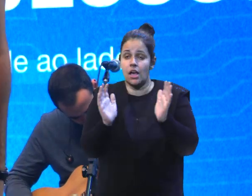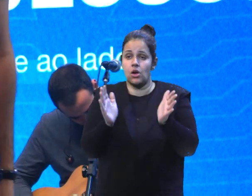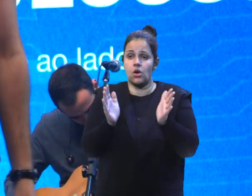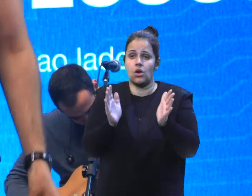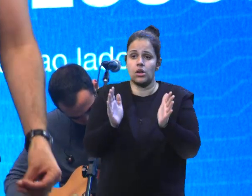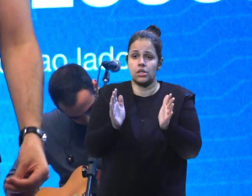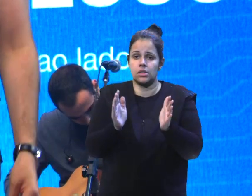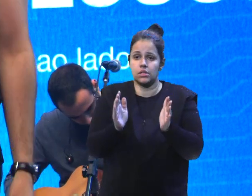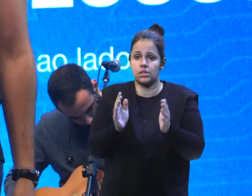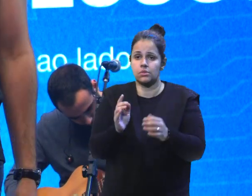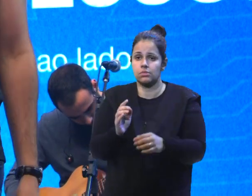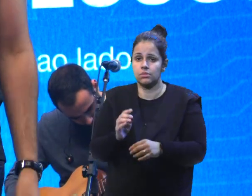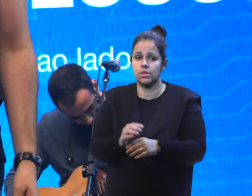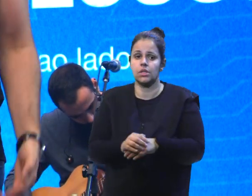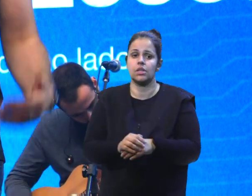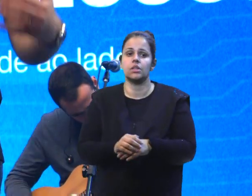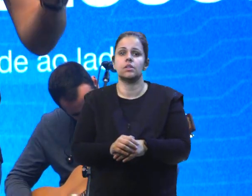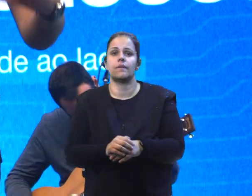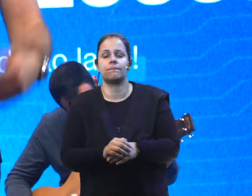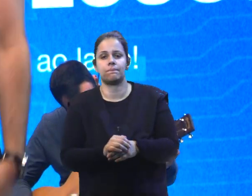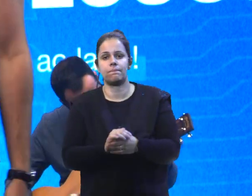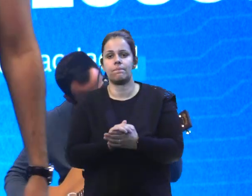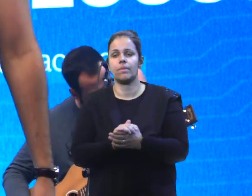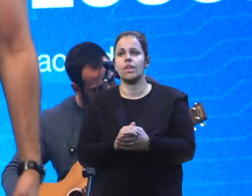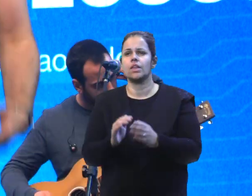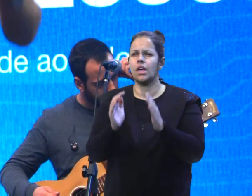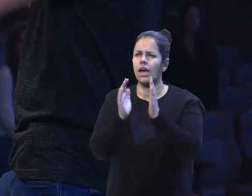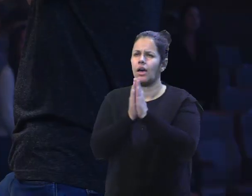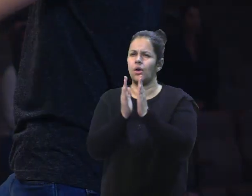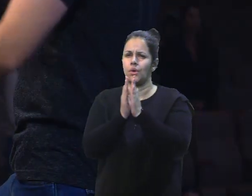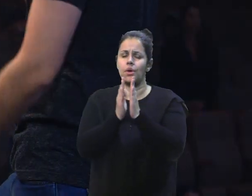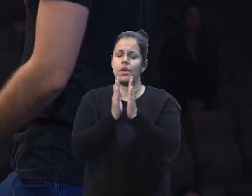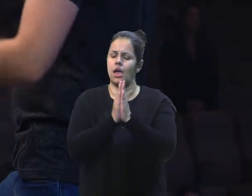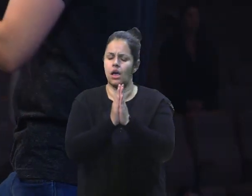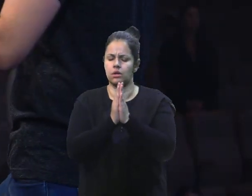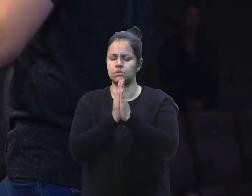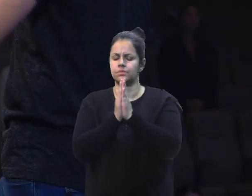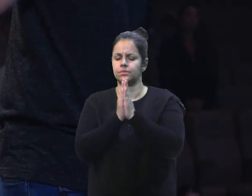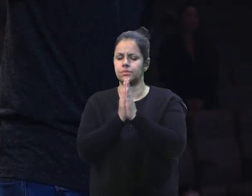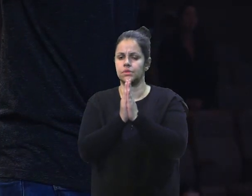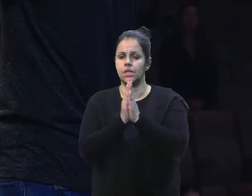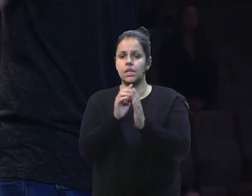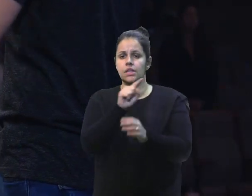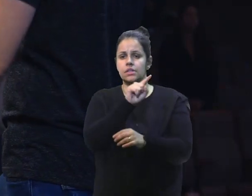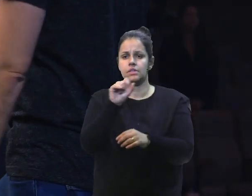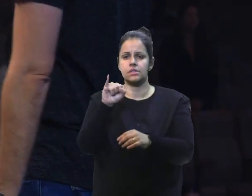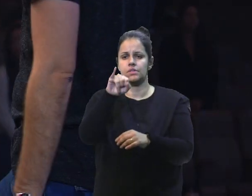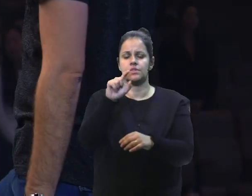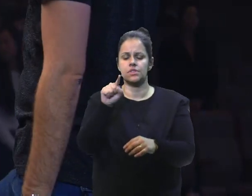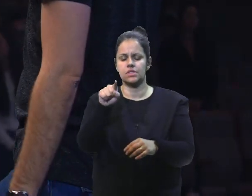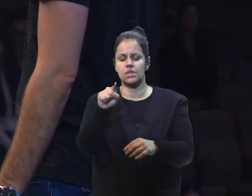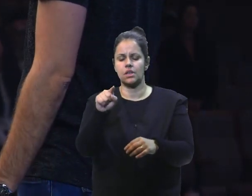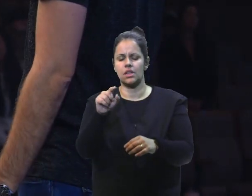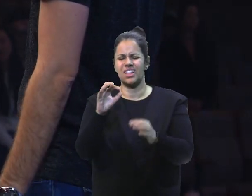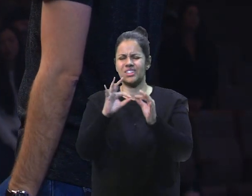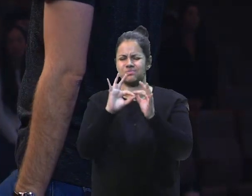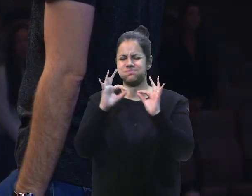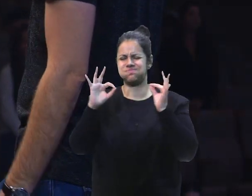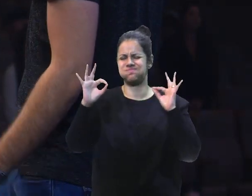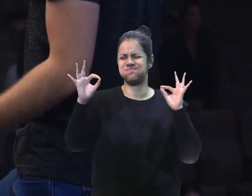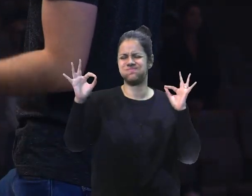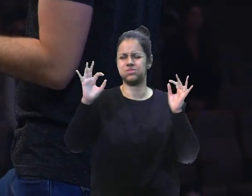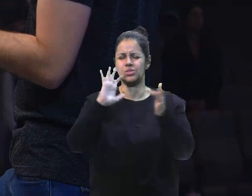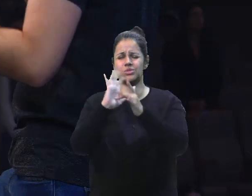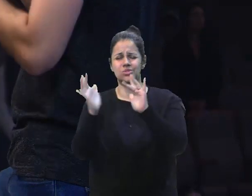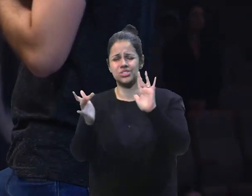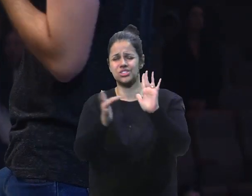aqui. Mas talvez hoje você se viu nesse lugar, longe de Jesus,